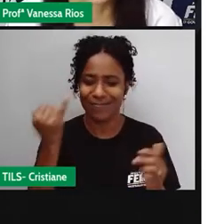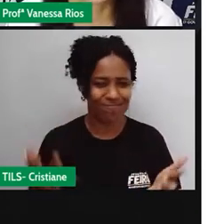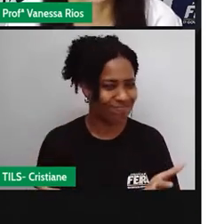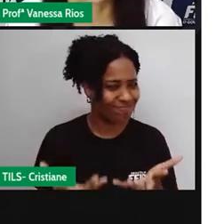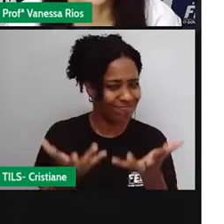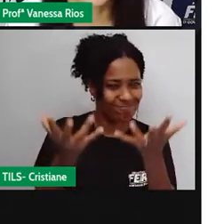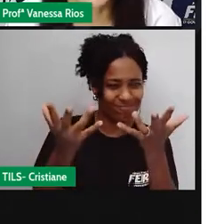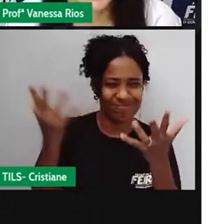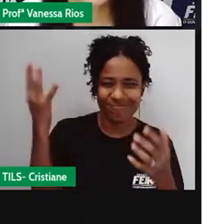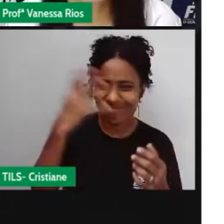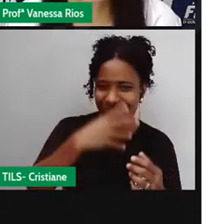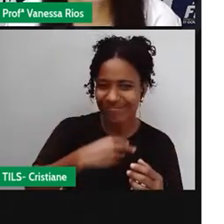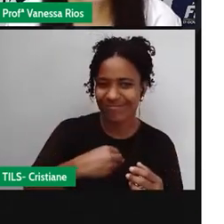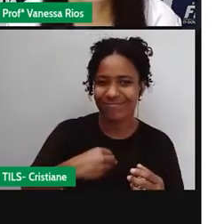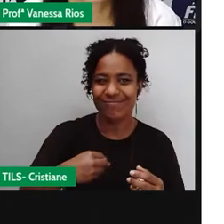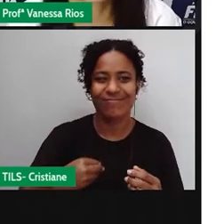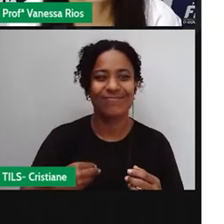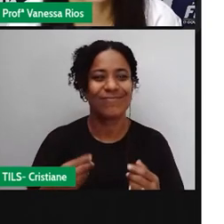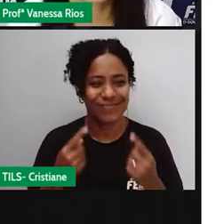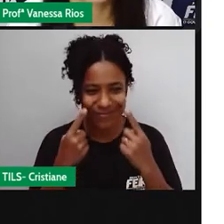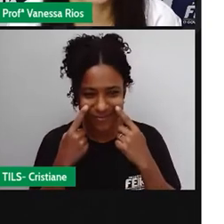tão bonita. Vamos lá?